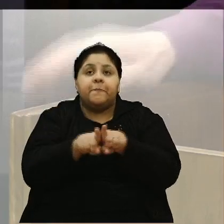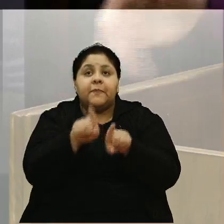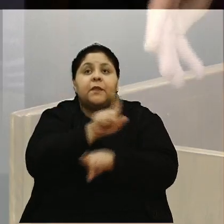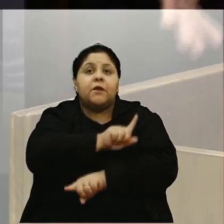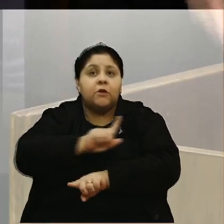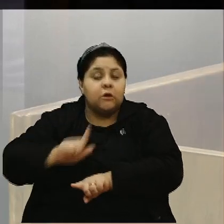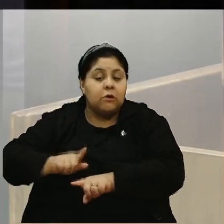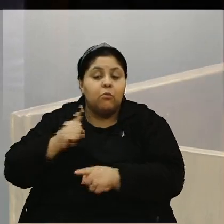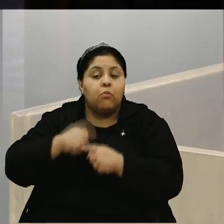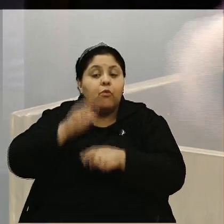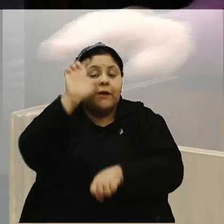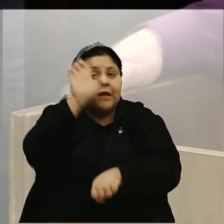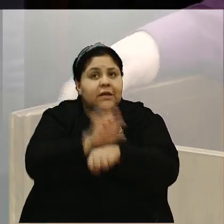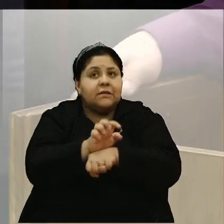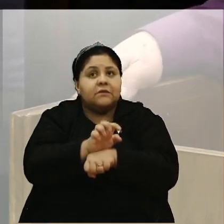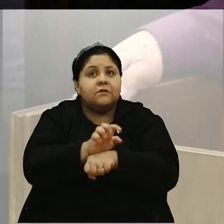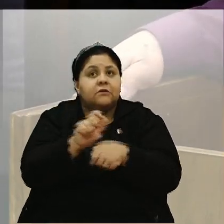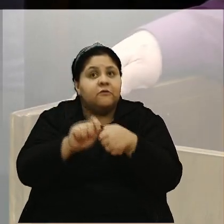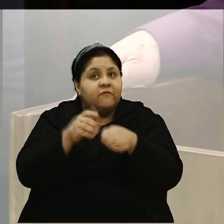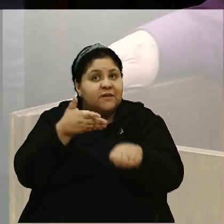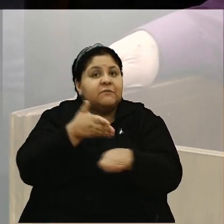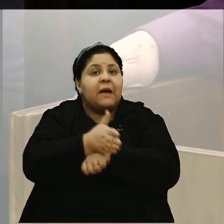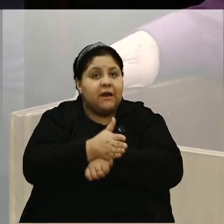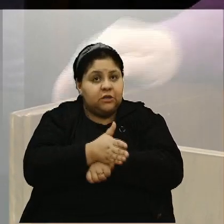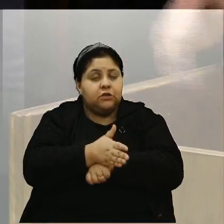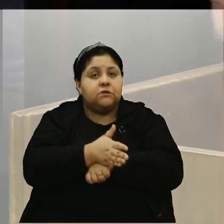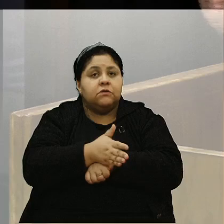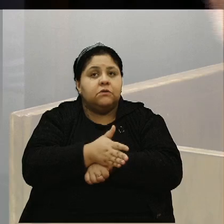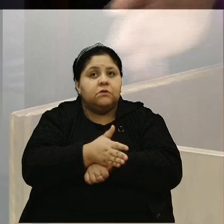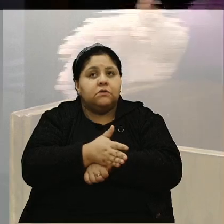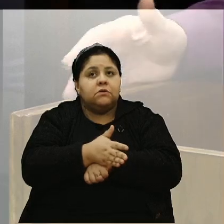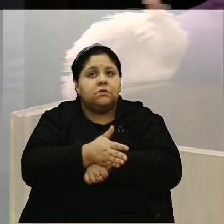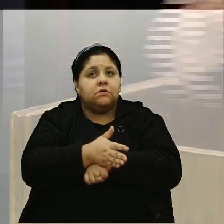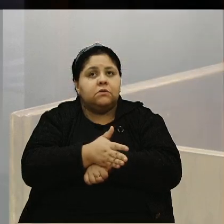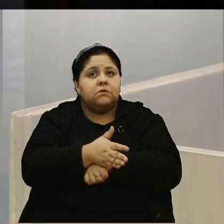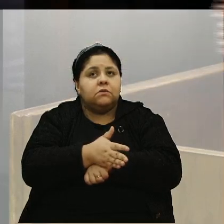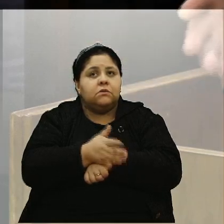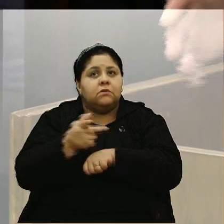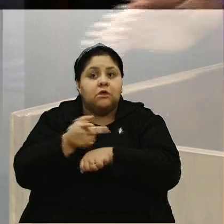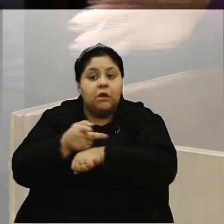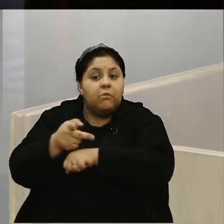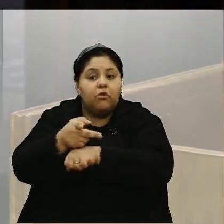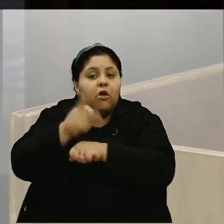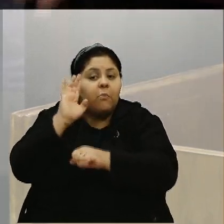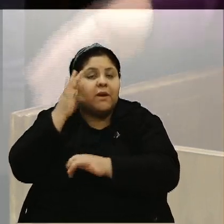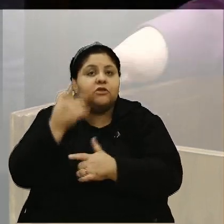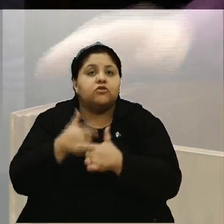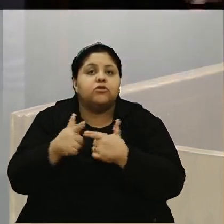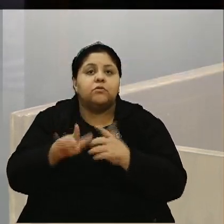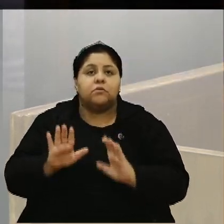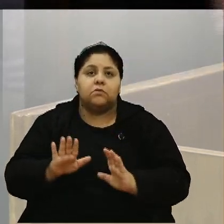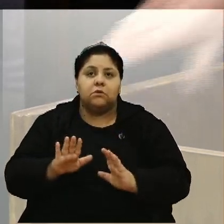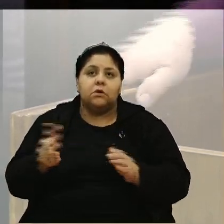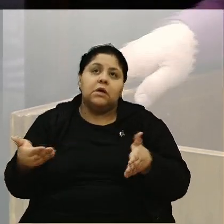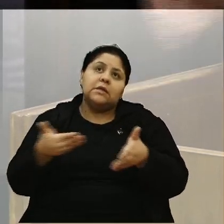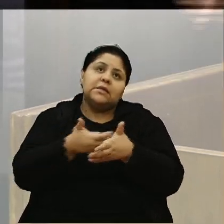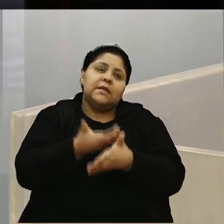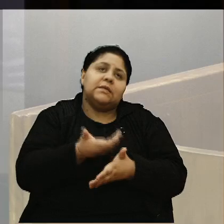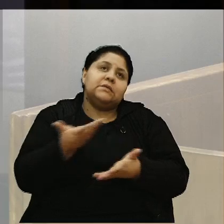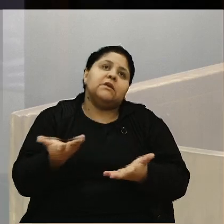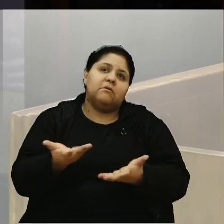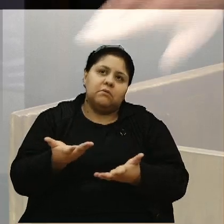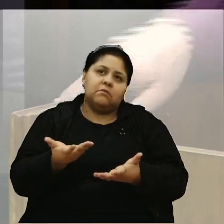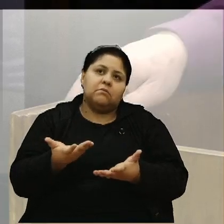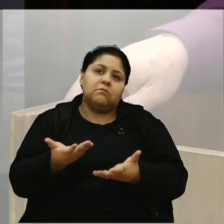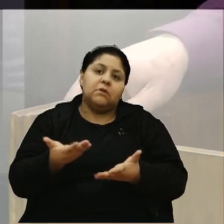o Estado faz parte do Estado, e buscar uma solução. Bom, até dezembro, vamos pagar para ver, mas